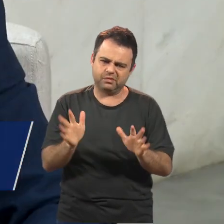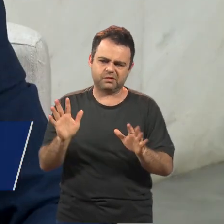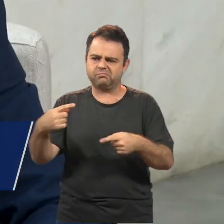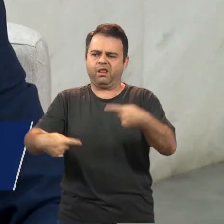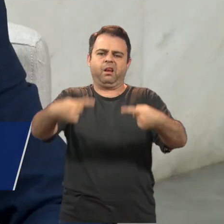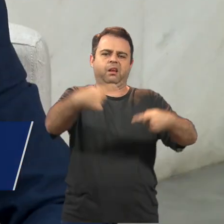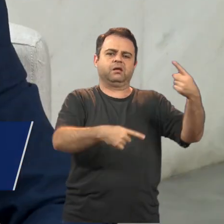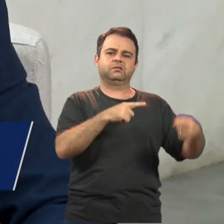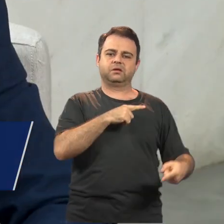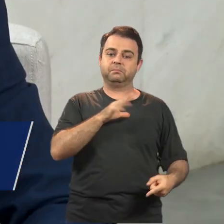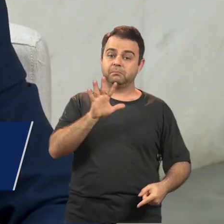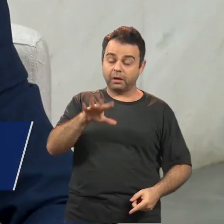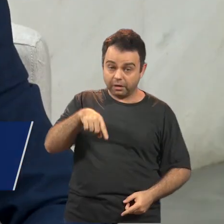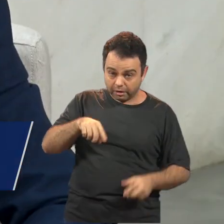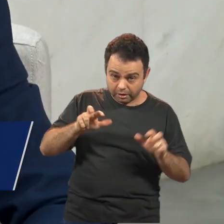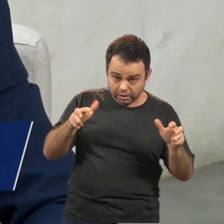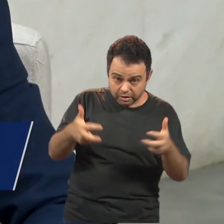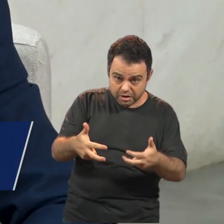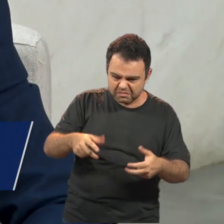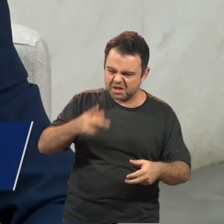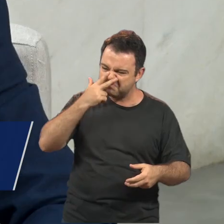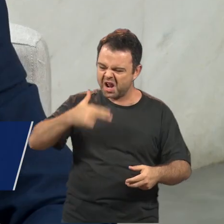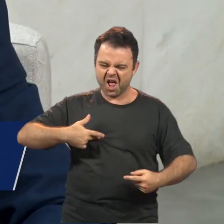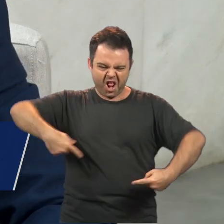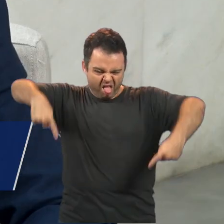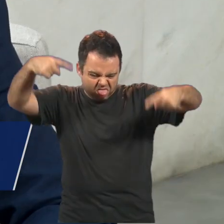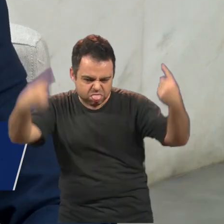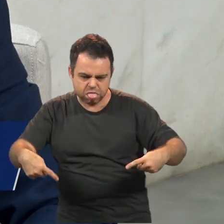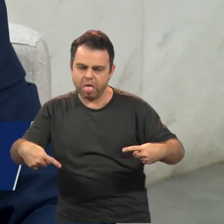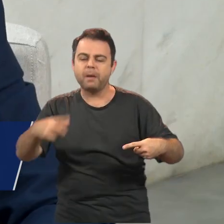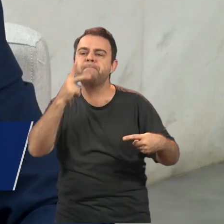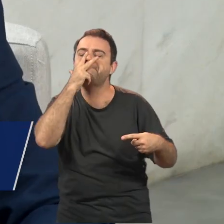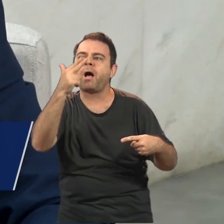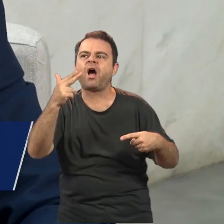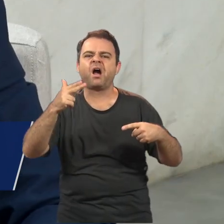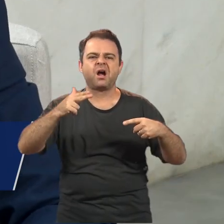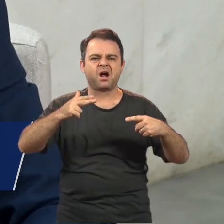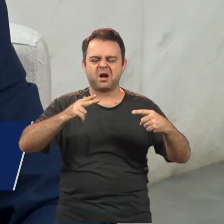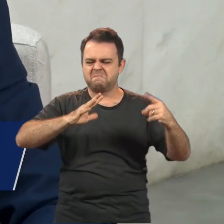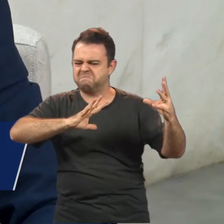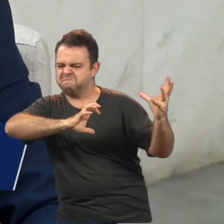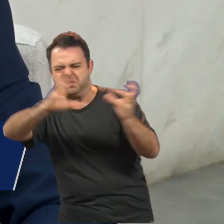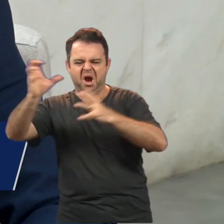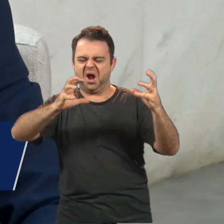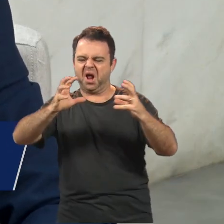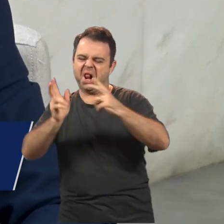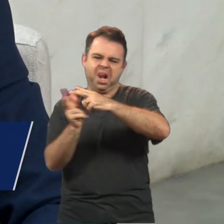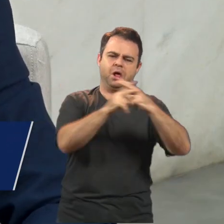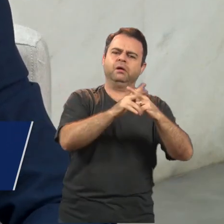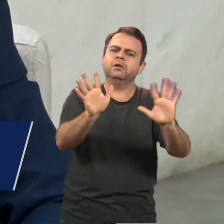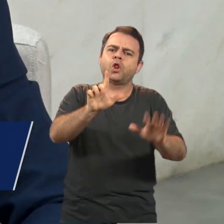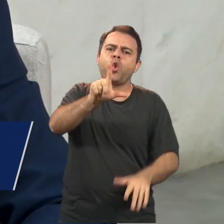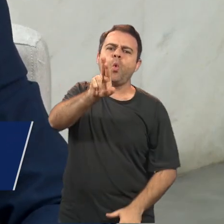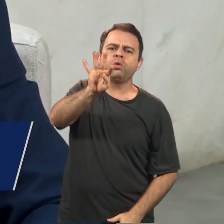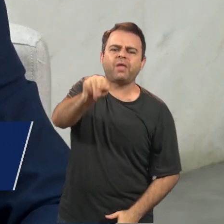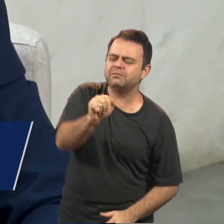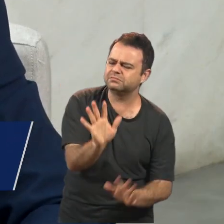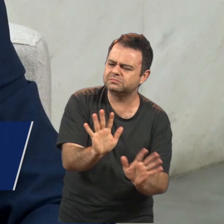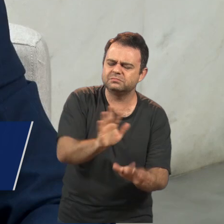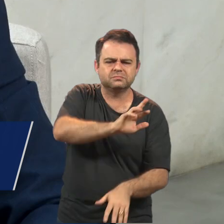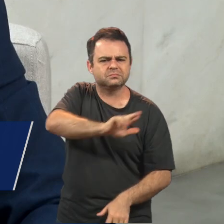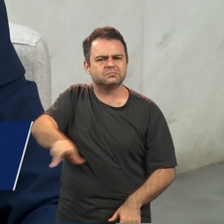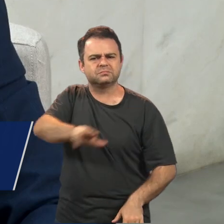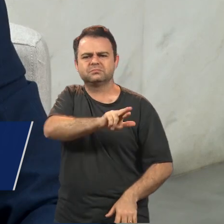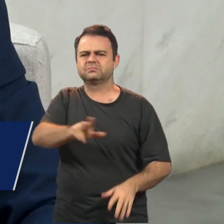Isso não pode, sabe? Cada um tem a sua visão política, a sua ideia política, mas você não pode transformar